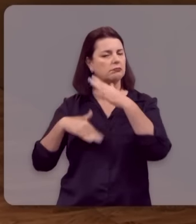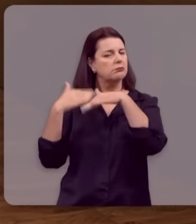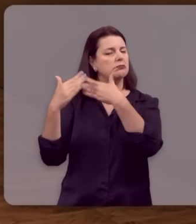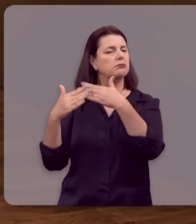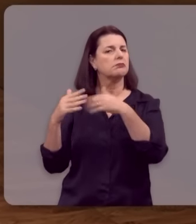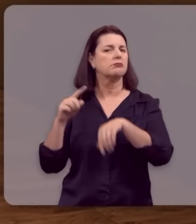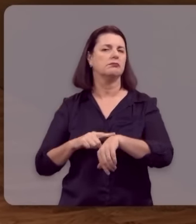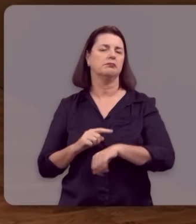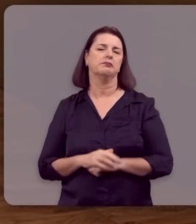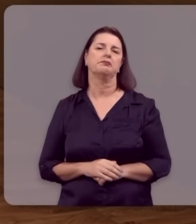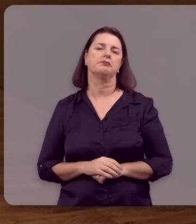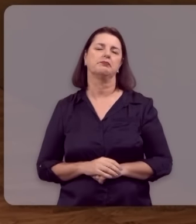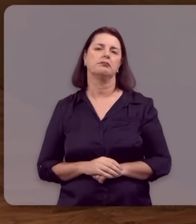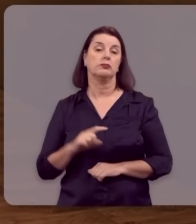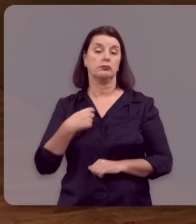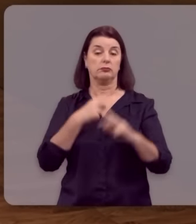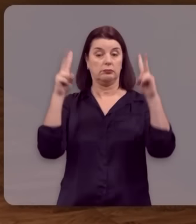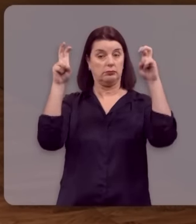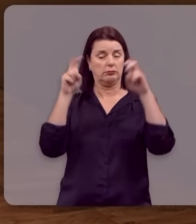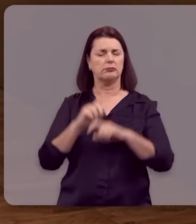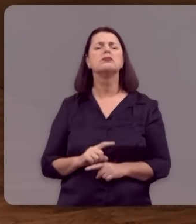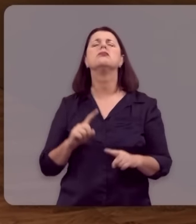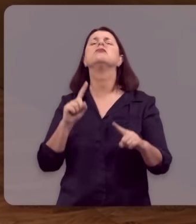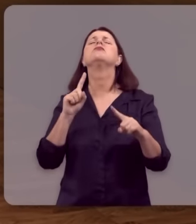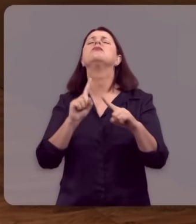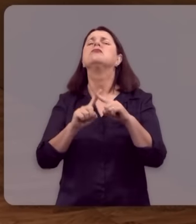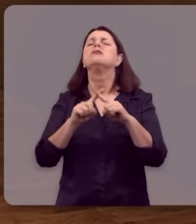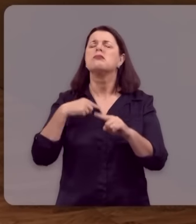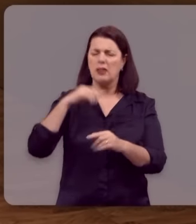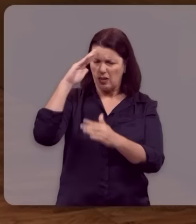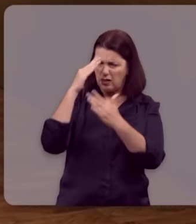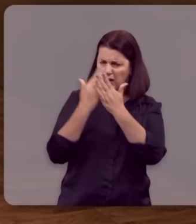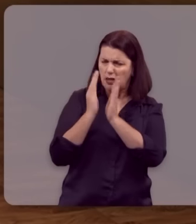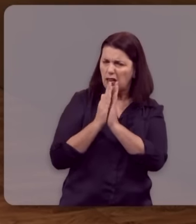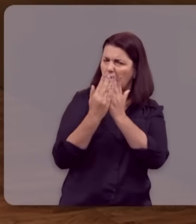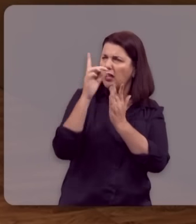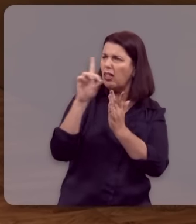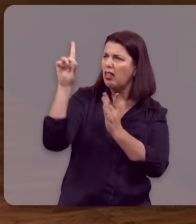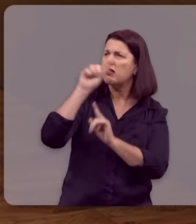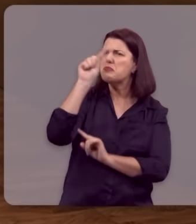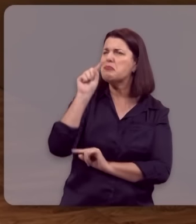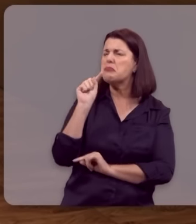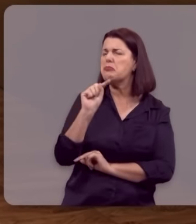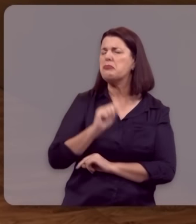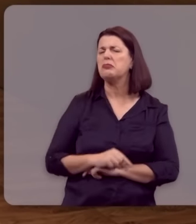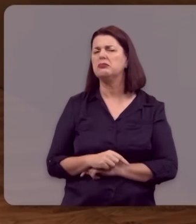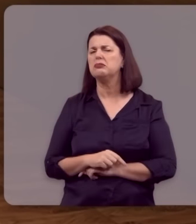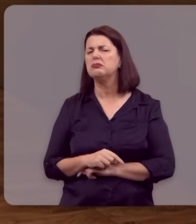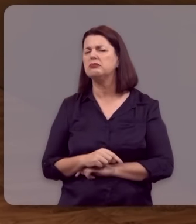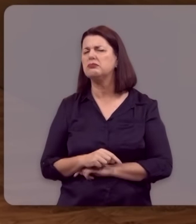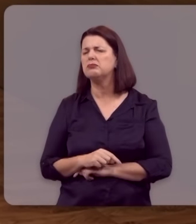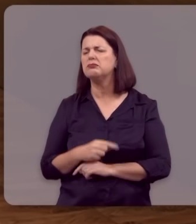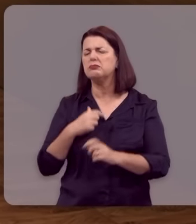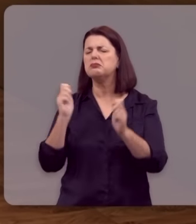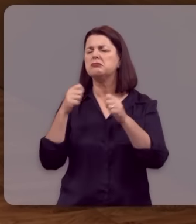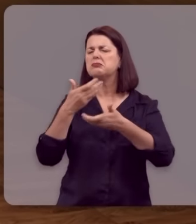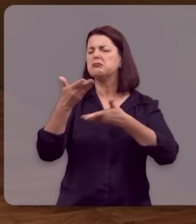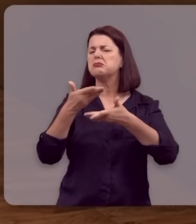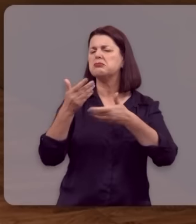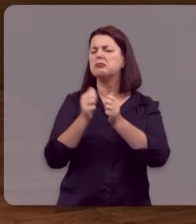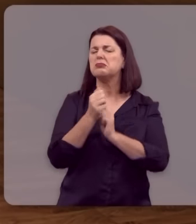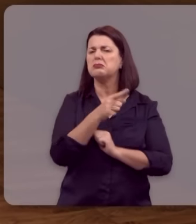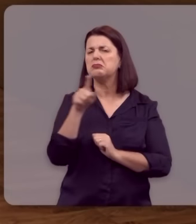neste momento. O nosso tema é Por que eu creio na Bíblia? Vale a pena